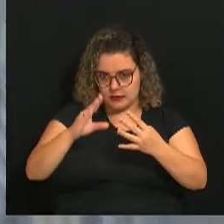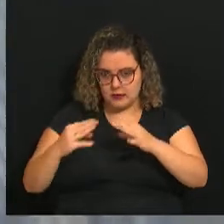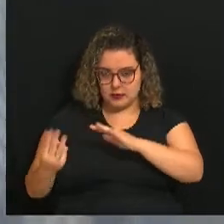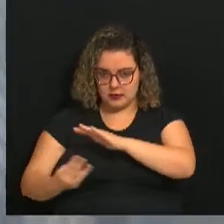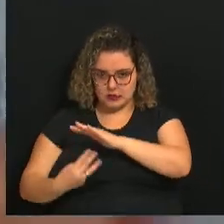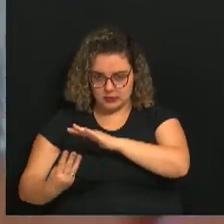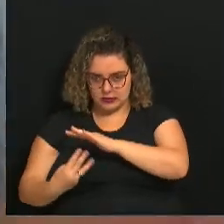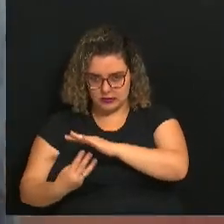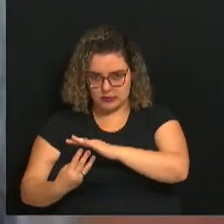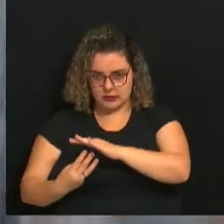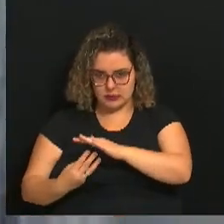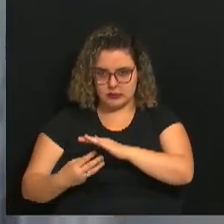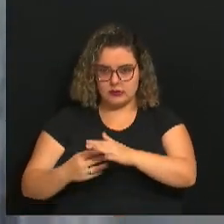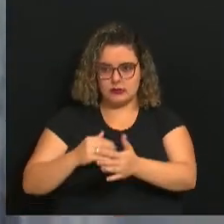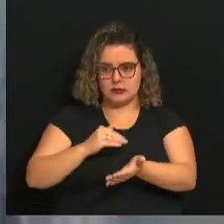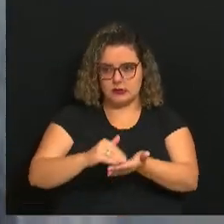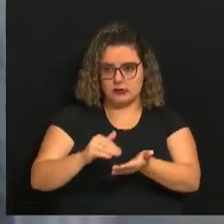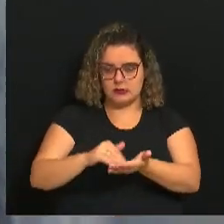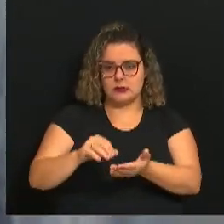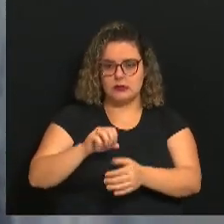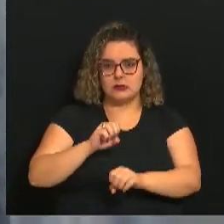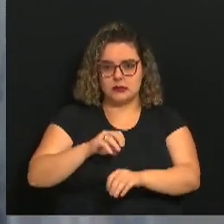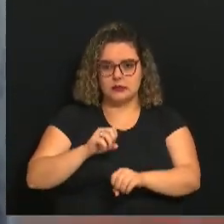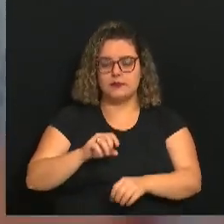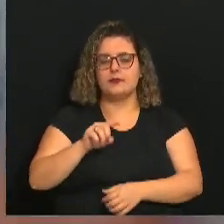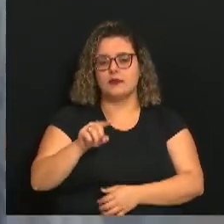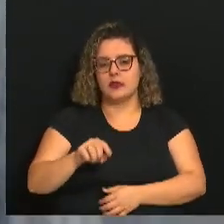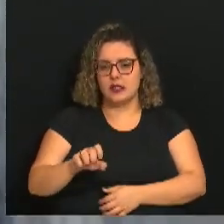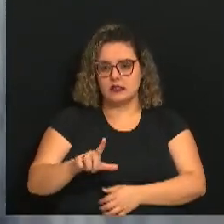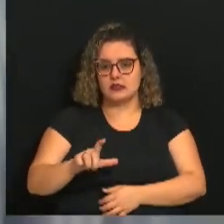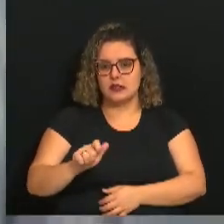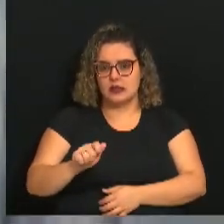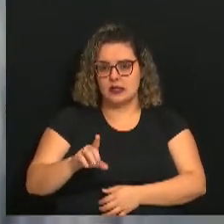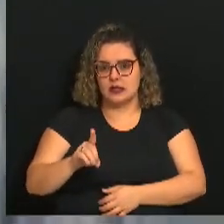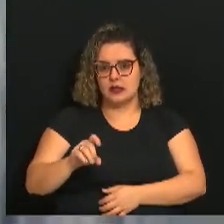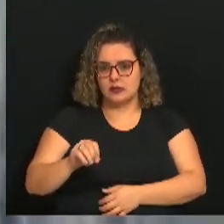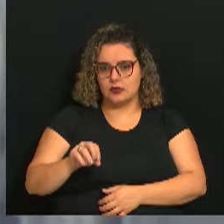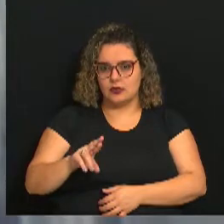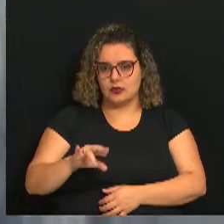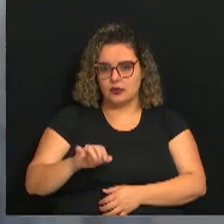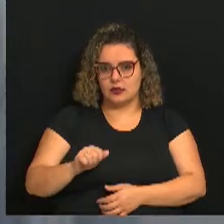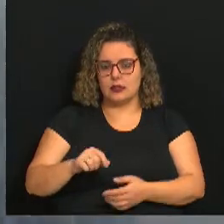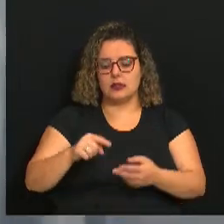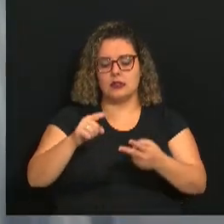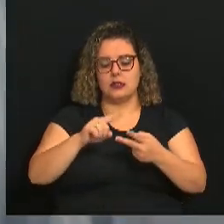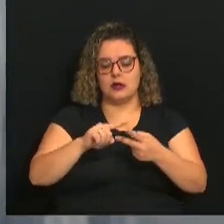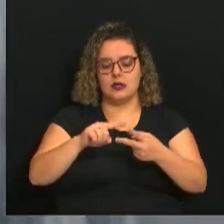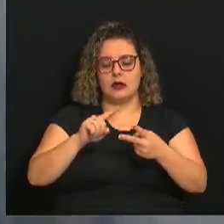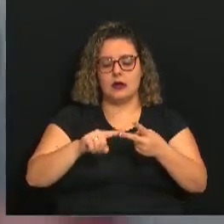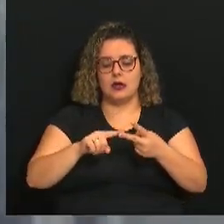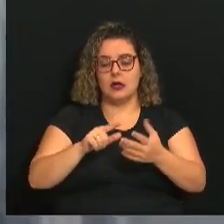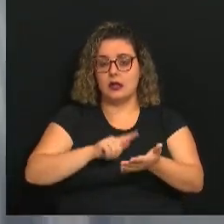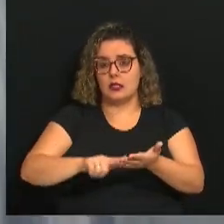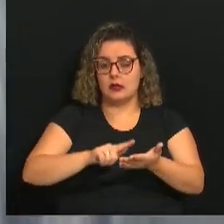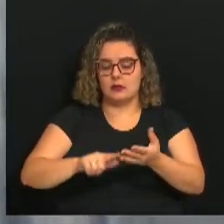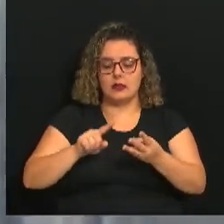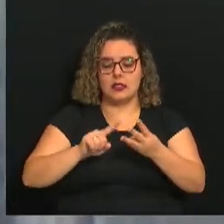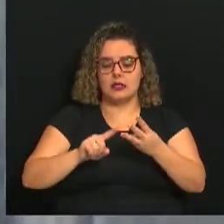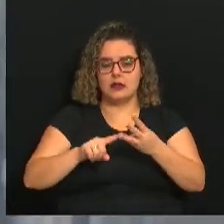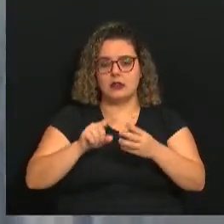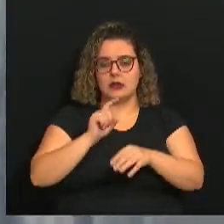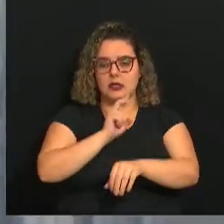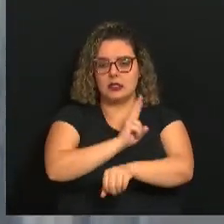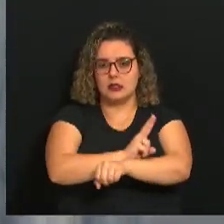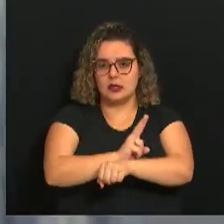cidade, né? Que é a zeladoria, a limpeza, as cuidadoras e o transporte. Então, nesse caso, se eu não me engano, foi uma